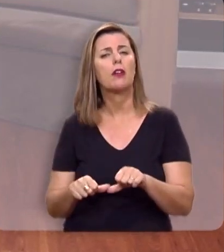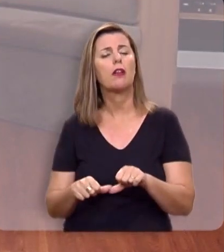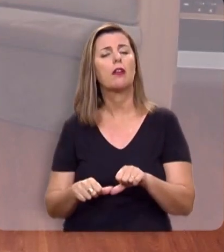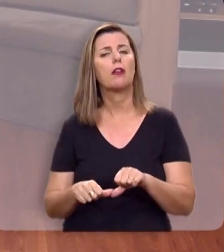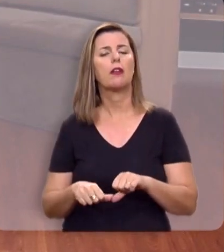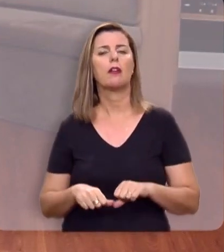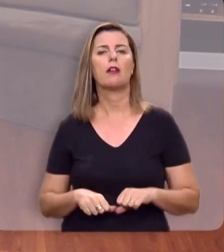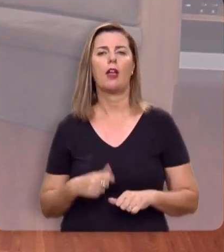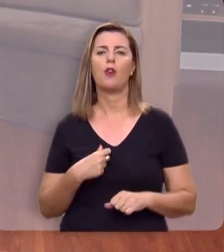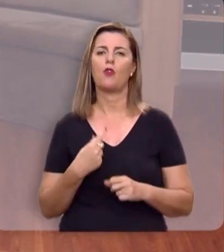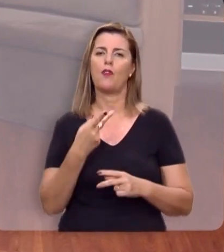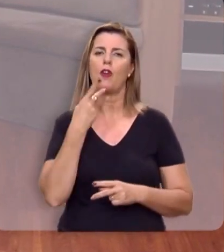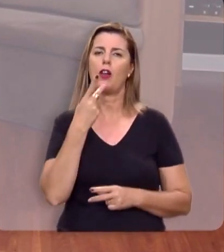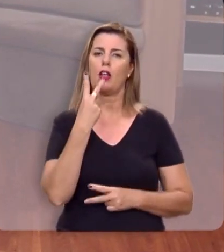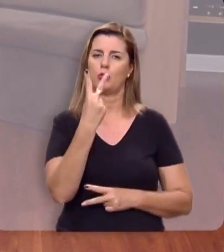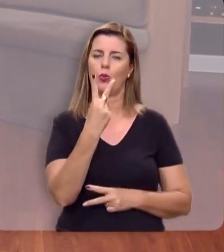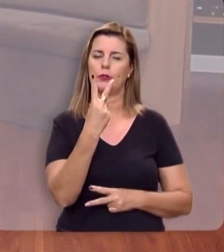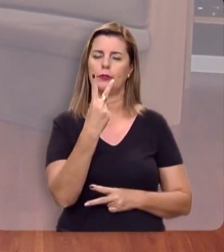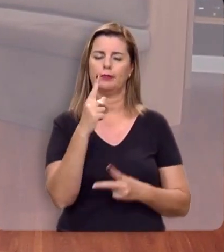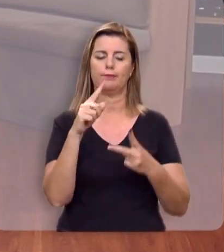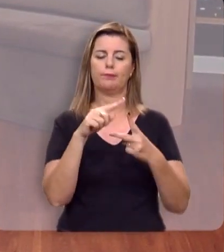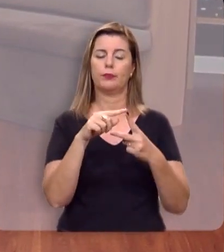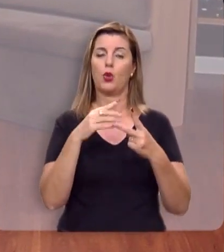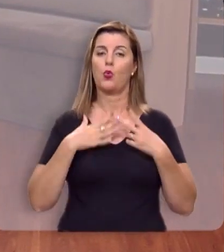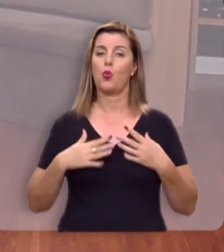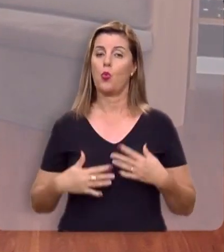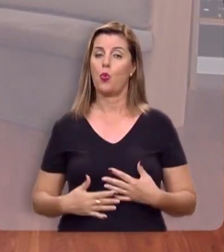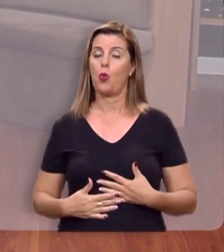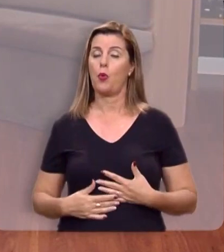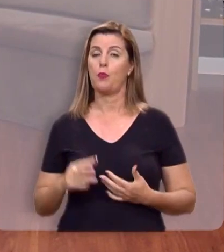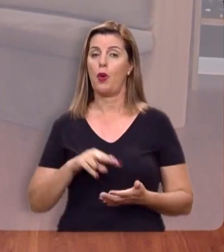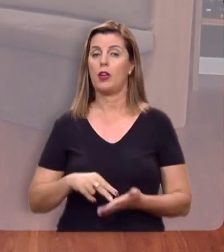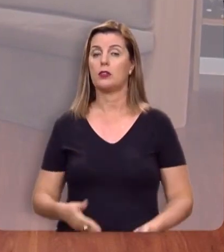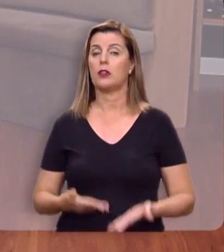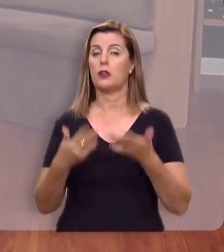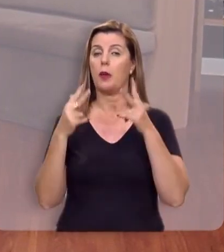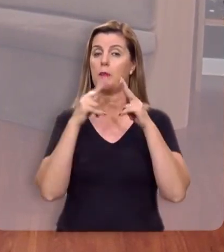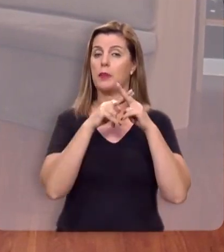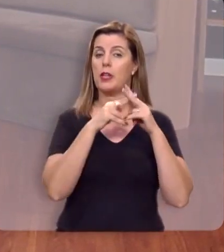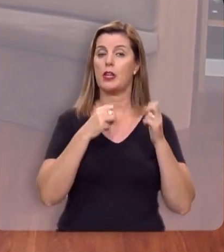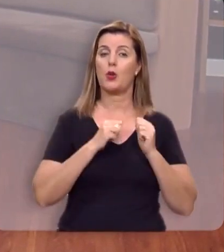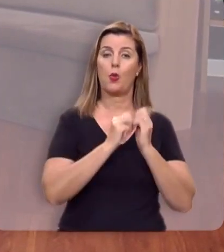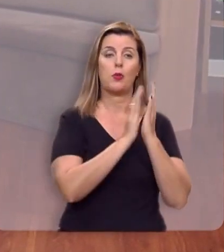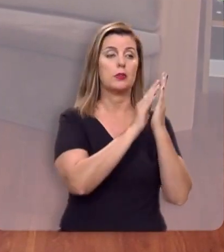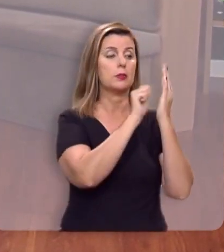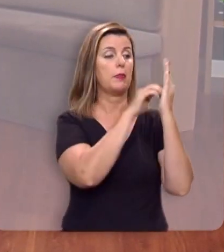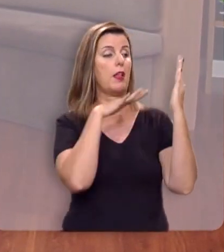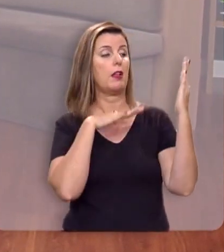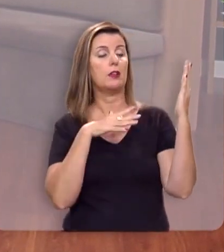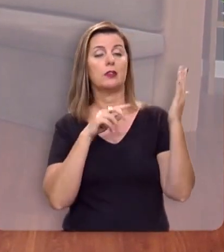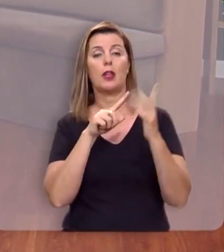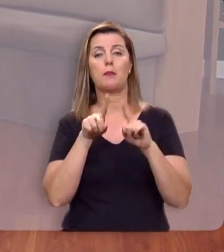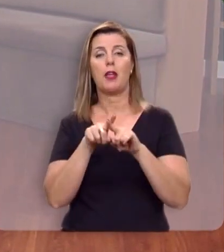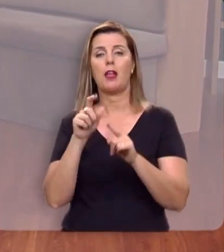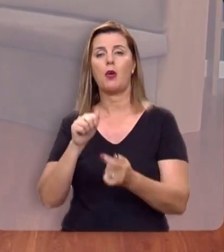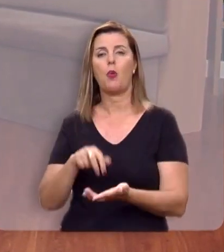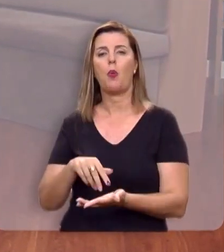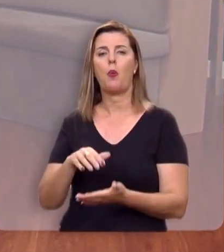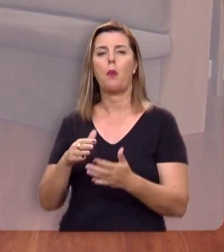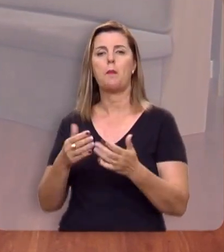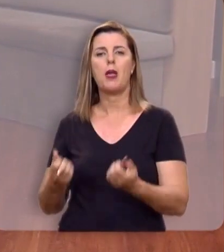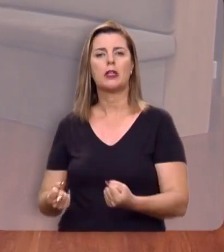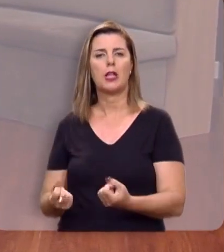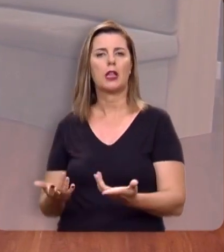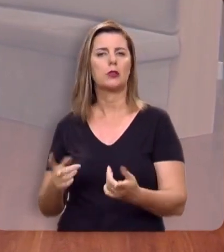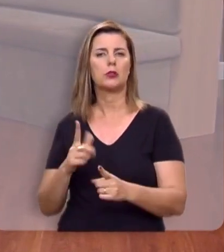duas coisas. O corpo da ressurreição não terá briga nem com o espelho, nem com a balança. Nós teremos